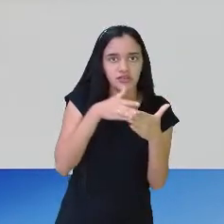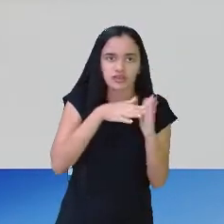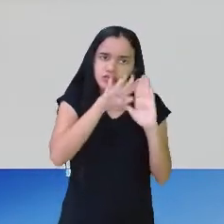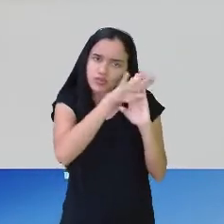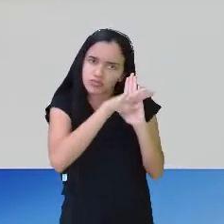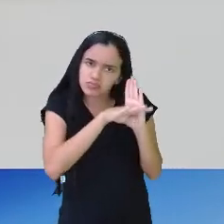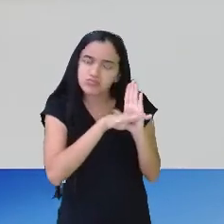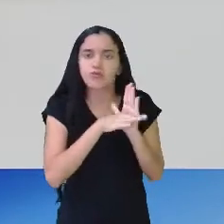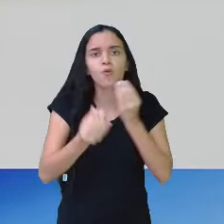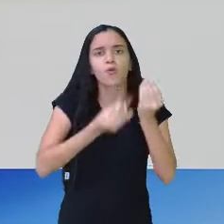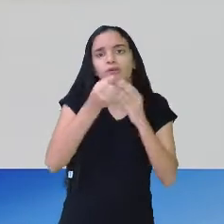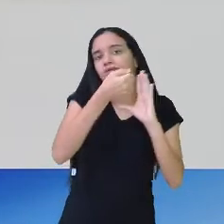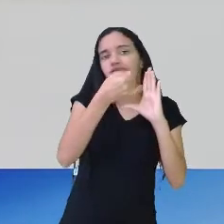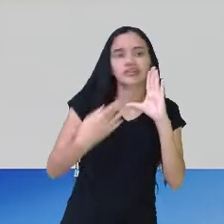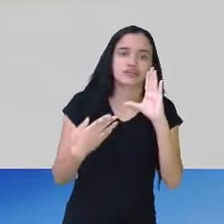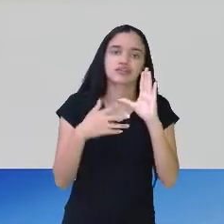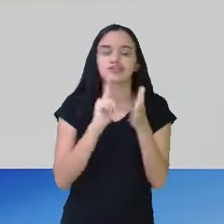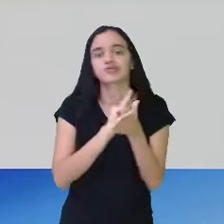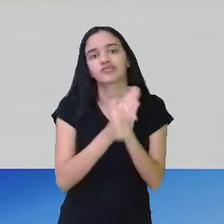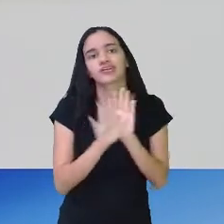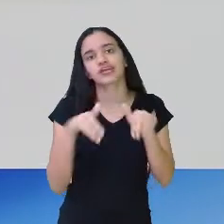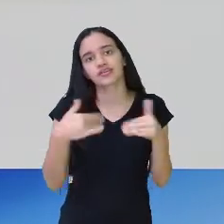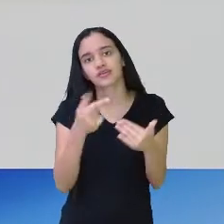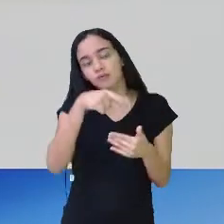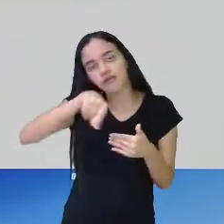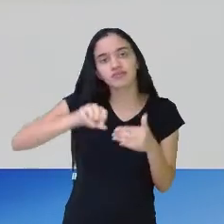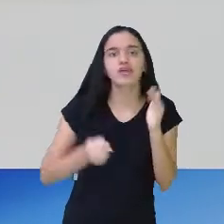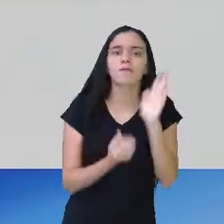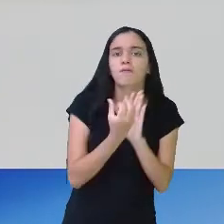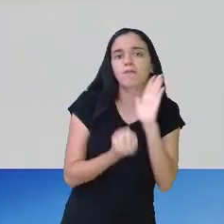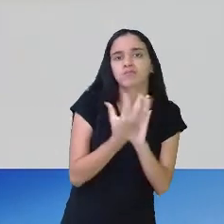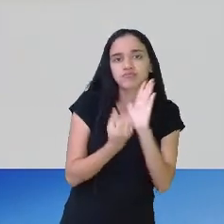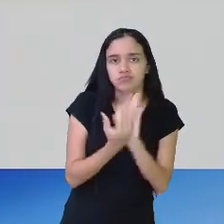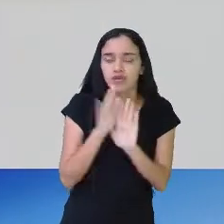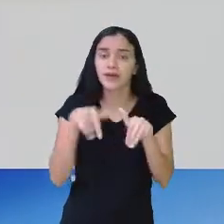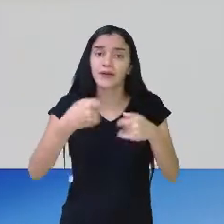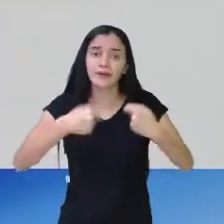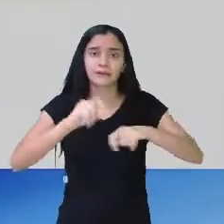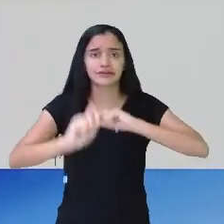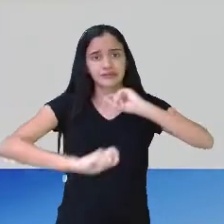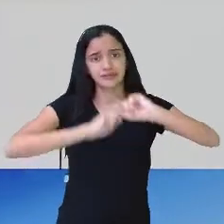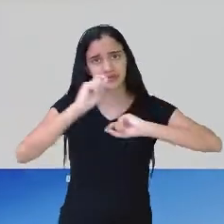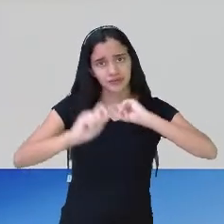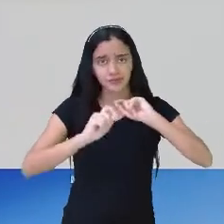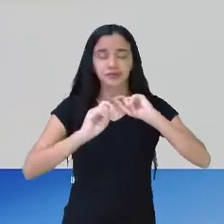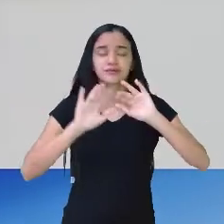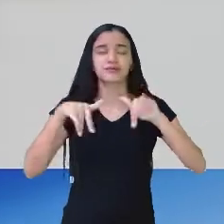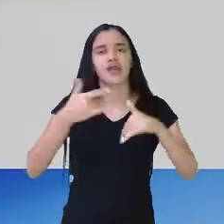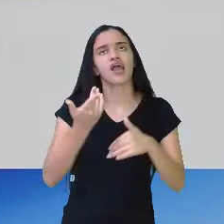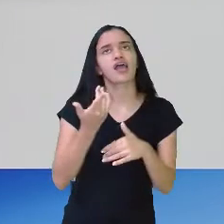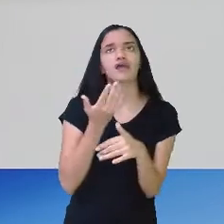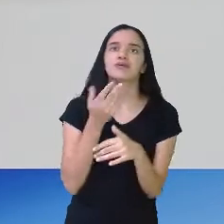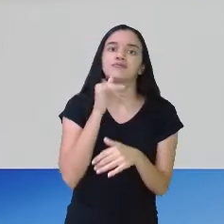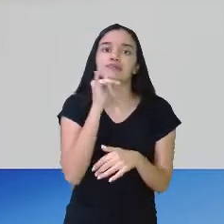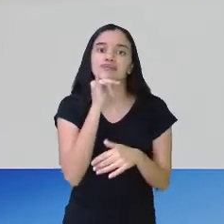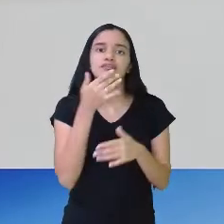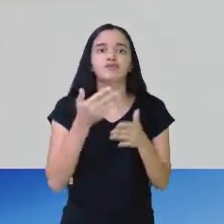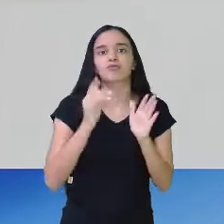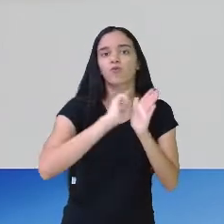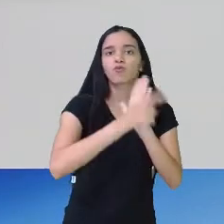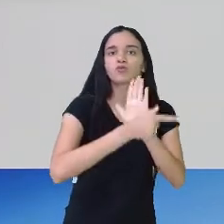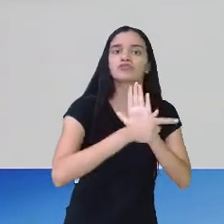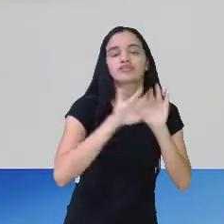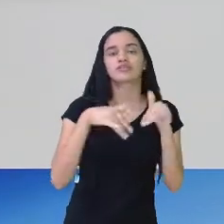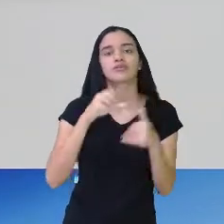como uma das características do gênero. Então, para você produzir um mini-conto, você precisa produzir um gênero